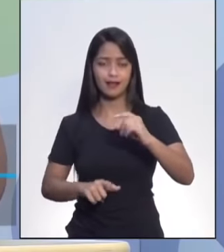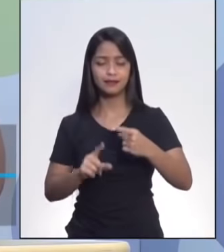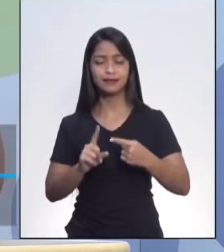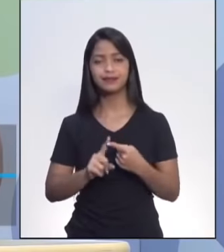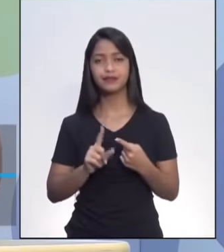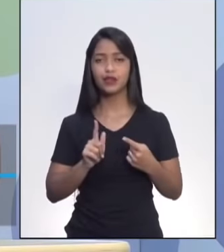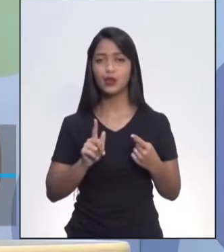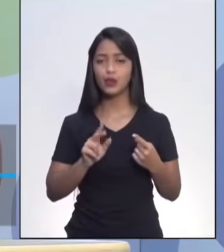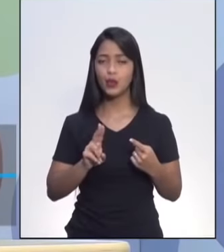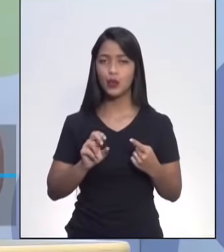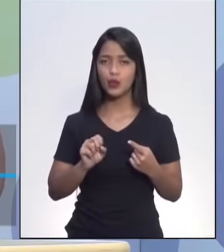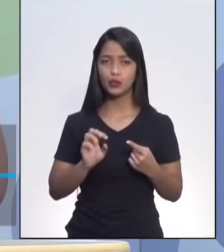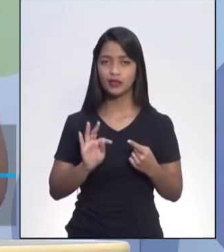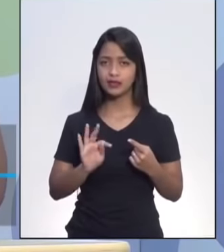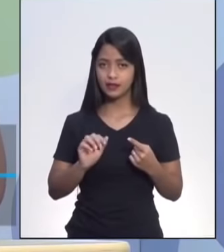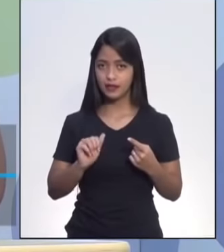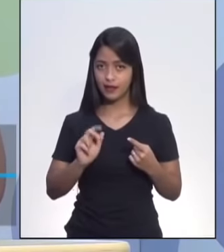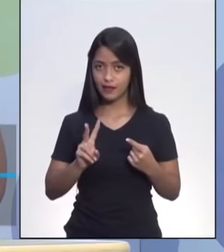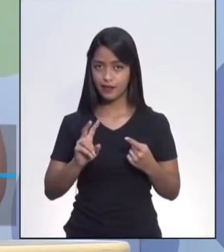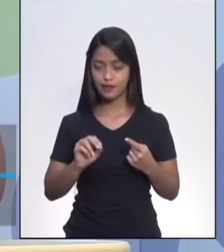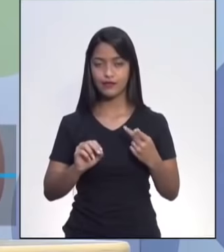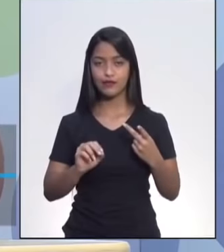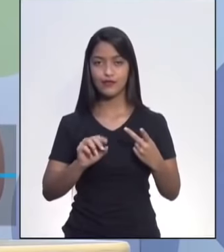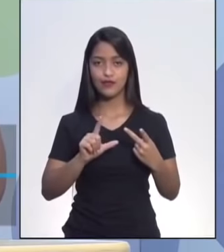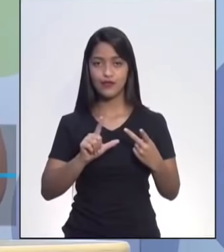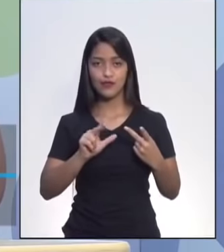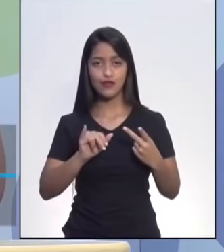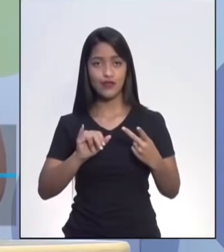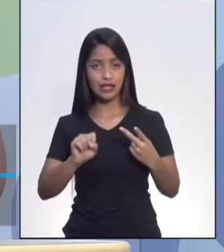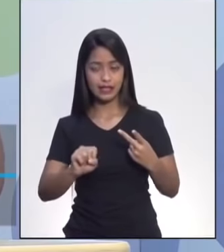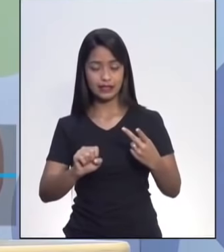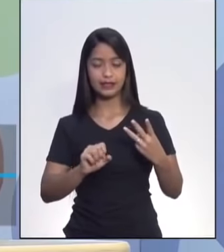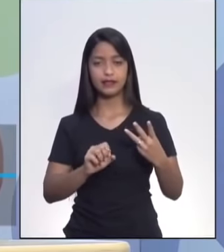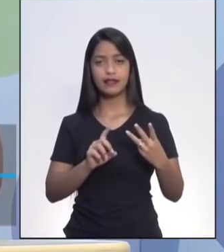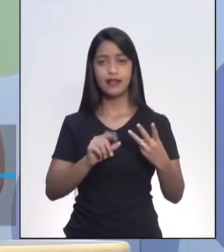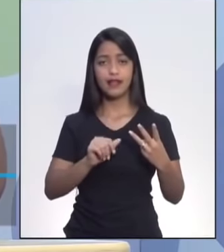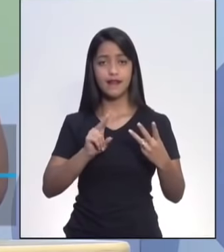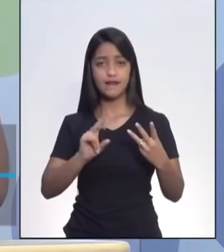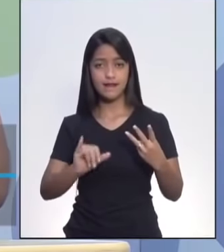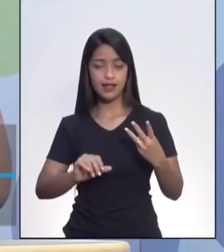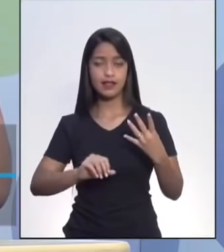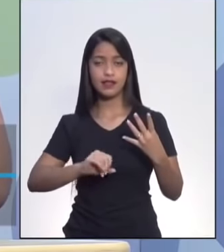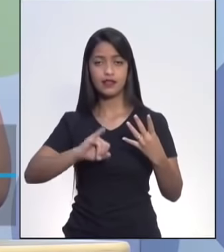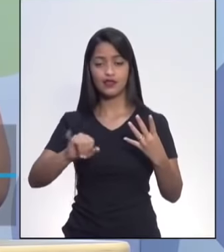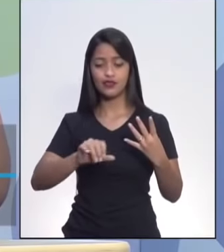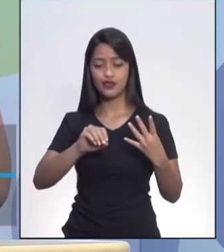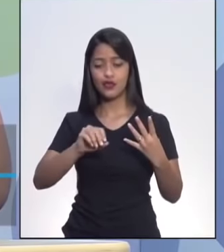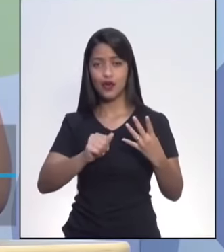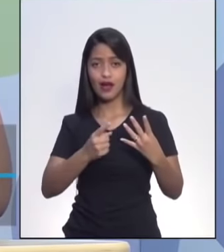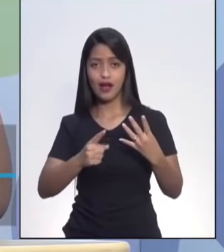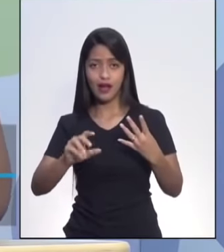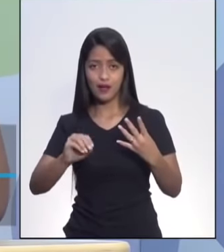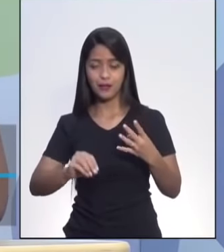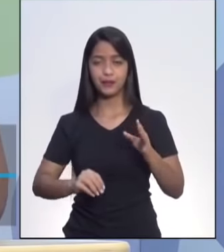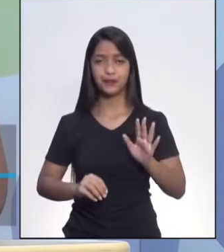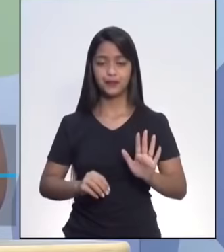Gustavo, acho que é Gustavo Estevão, Luiz Guilherme, Davi, João Pedro, Matheus